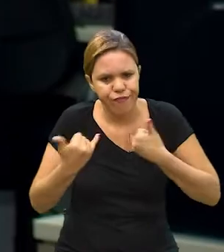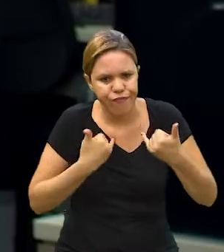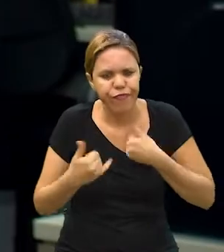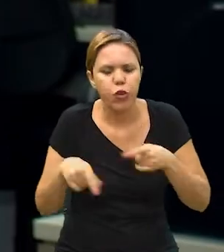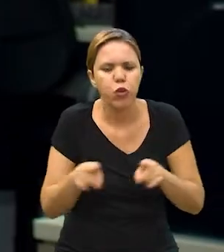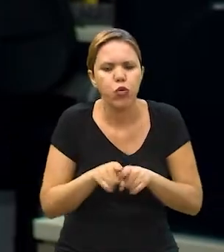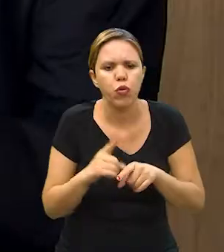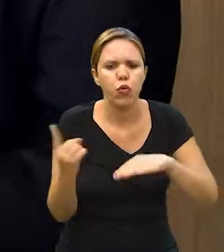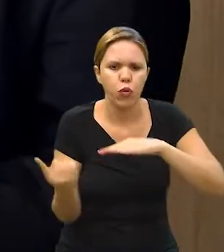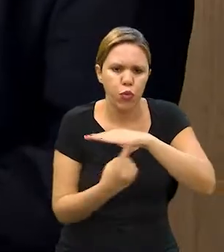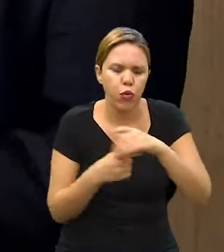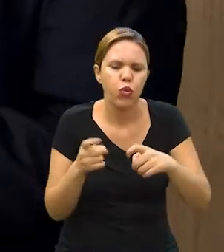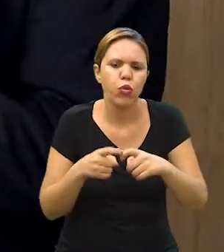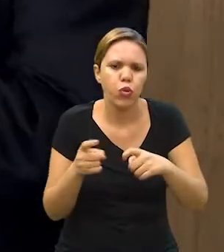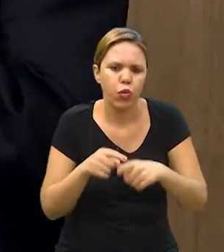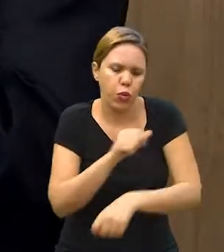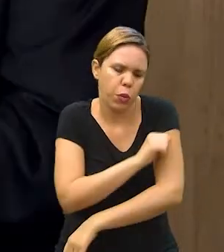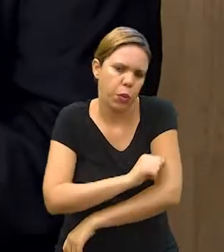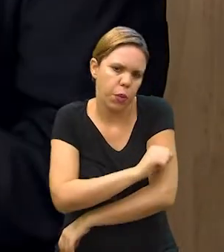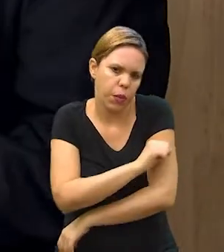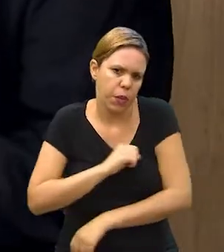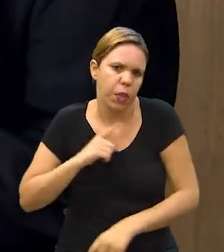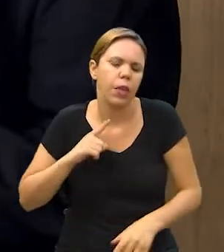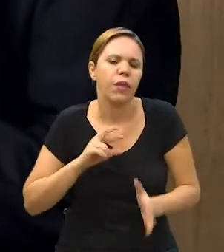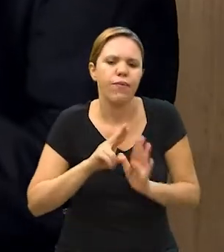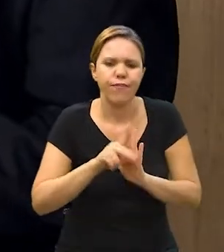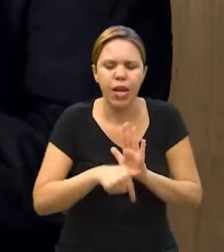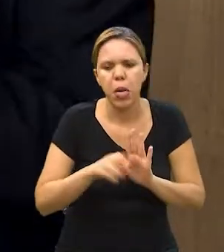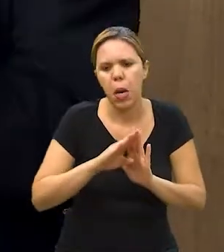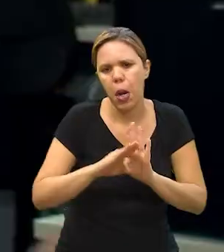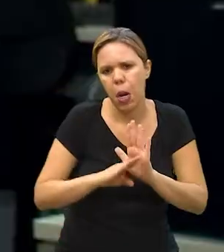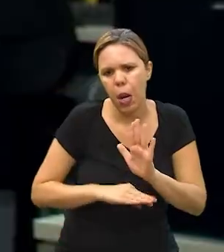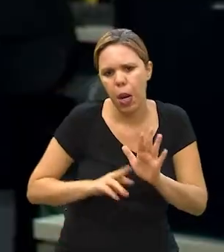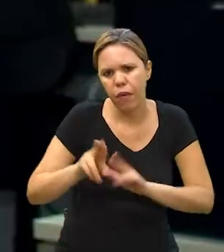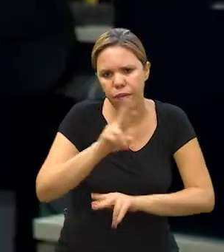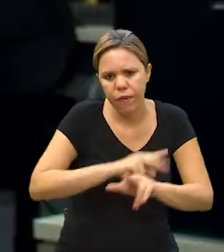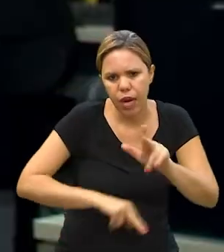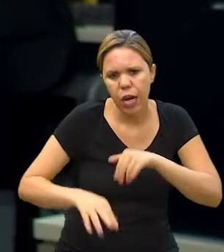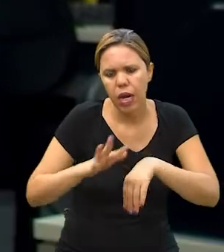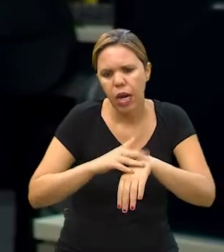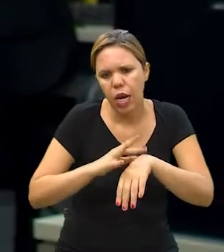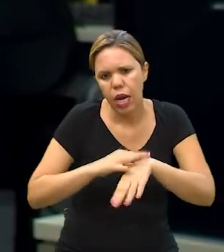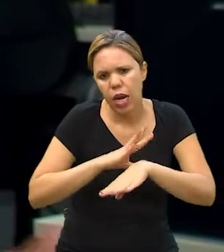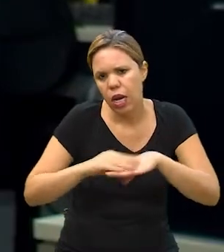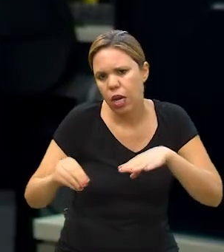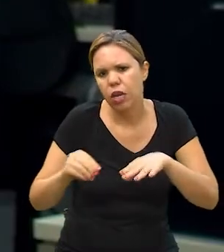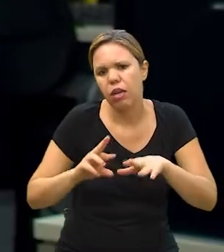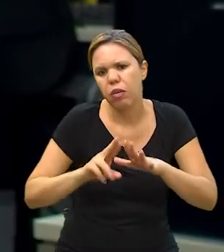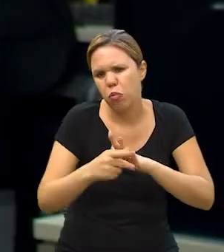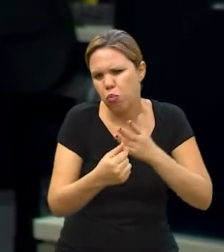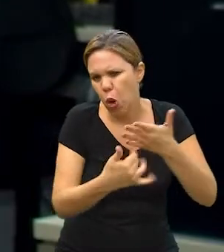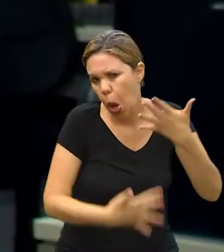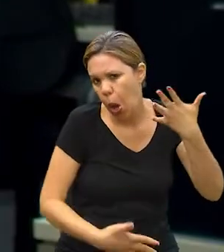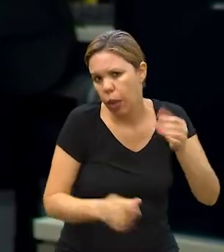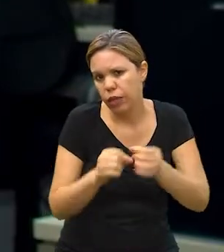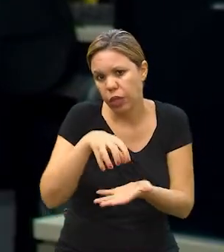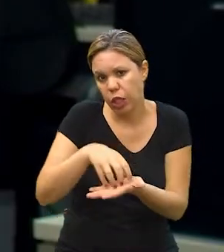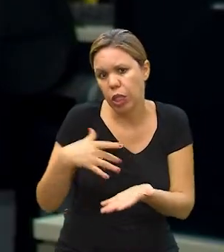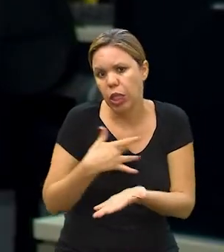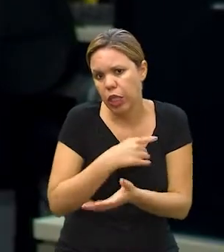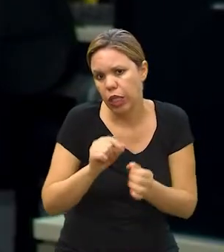acesso a consultas médicas, consultas de enfermagem, a procedimentos, né, de diversas ordens, cuidado de feridas, enfim, um monte de coisa que o centro de